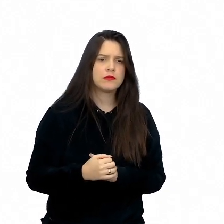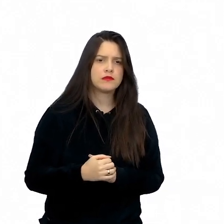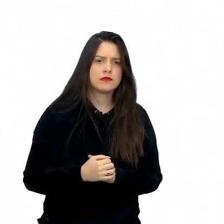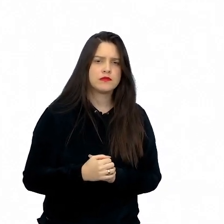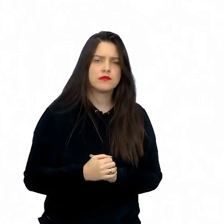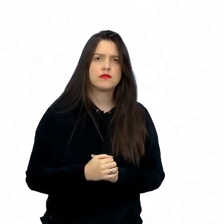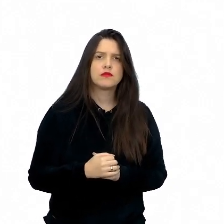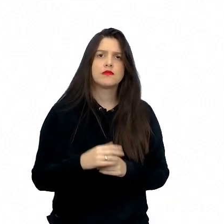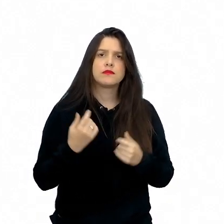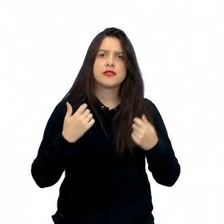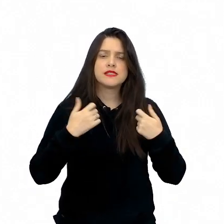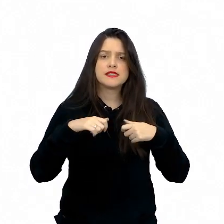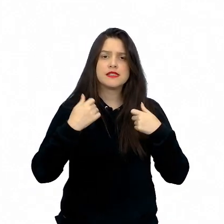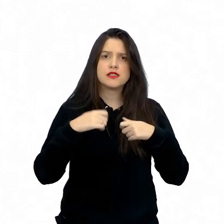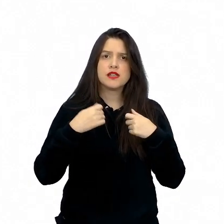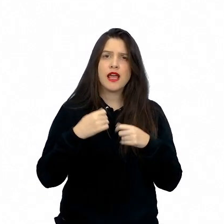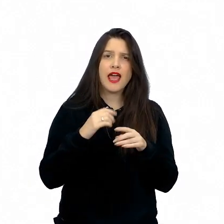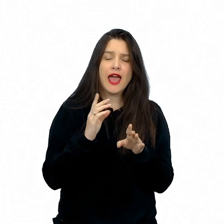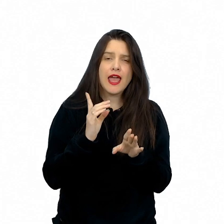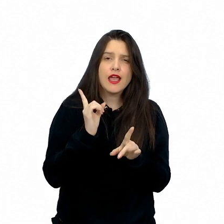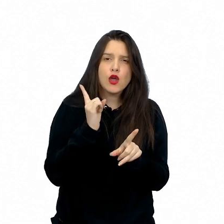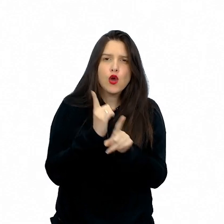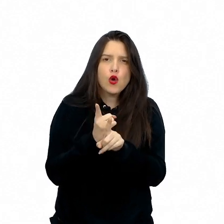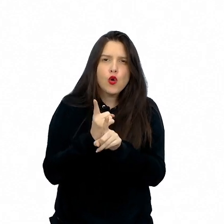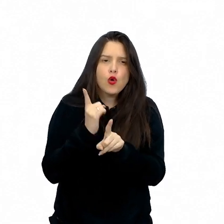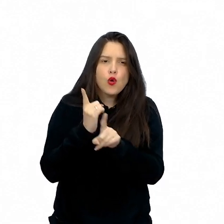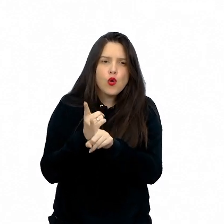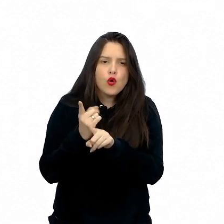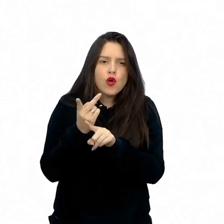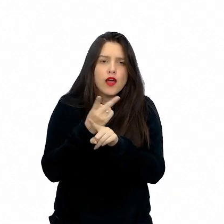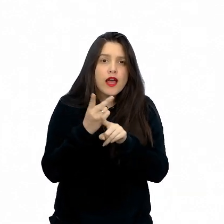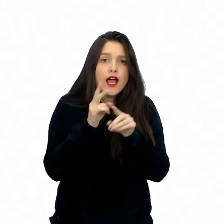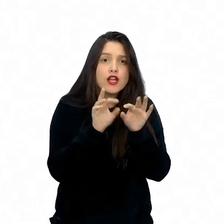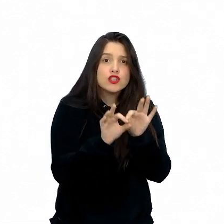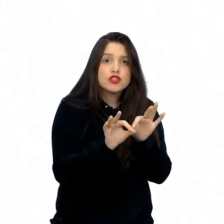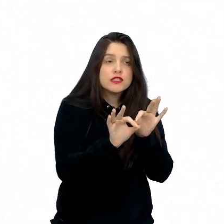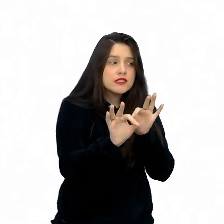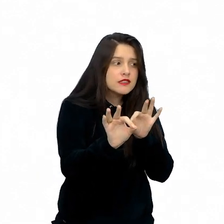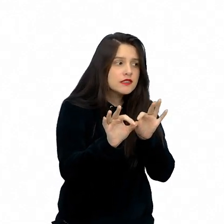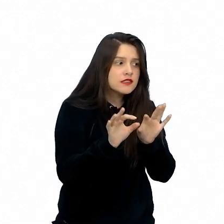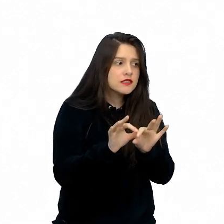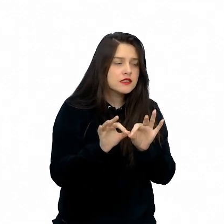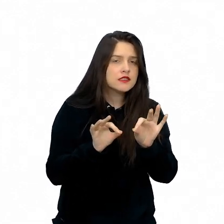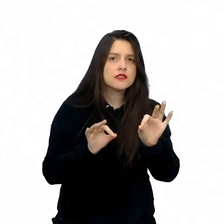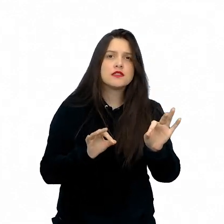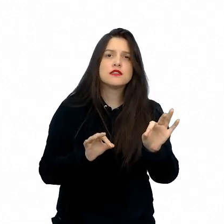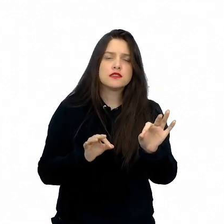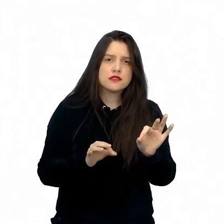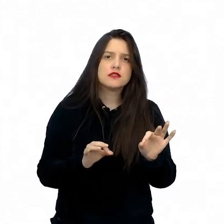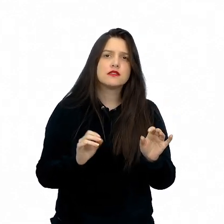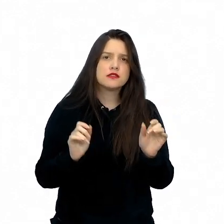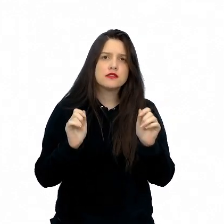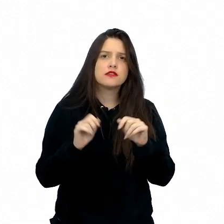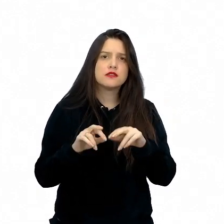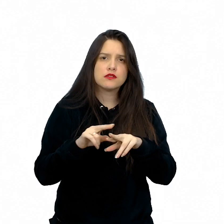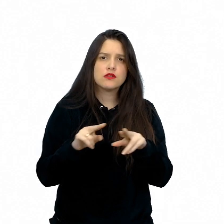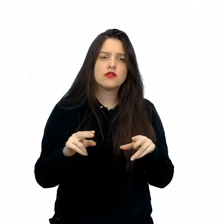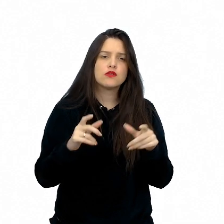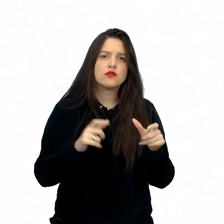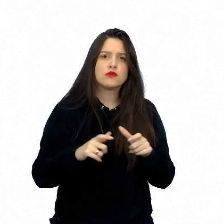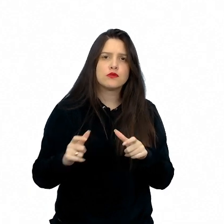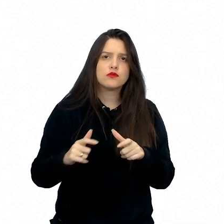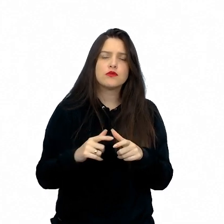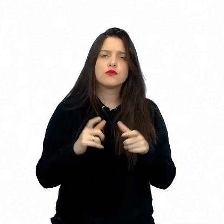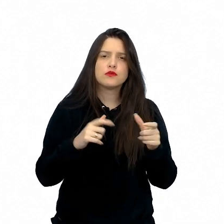ele precisa achar a distância do ponto VE como a altura